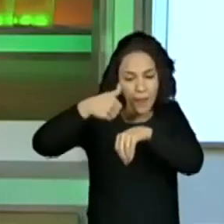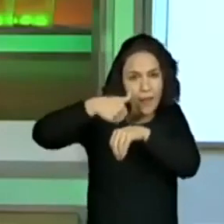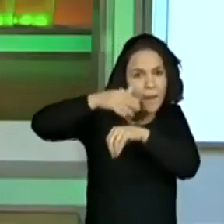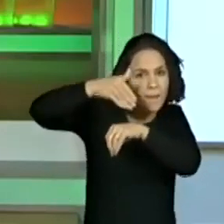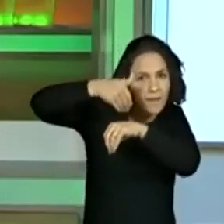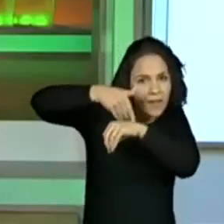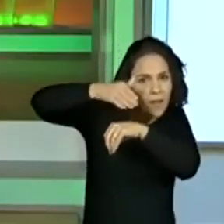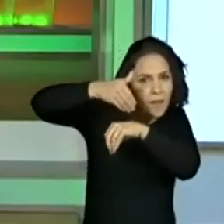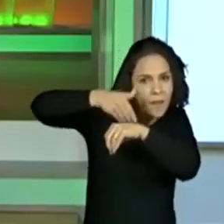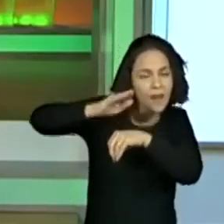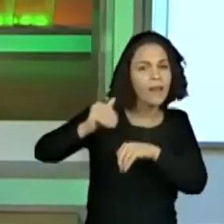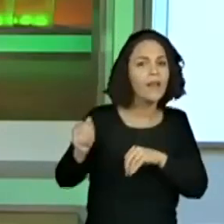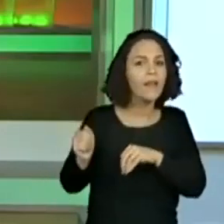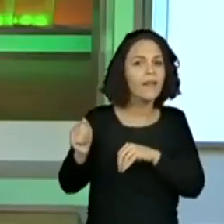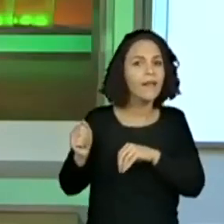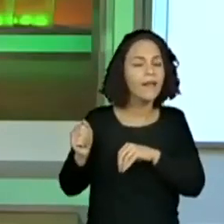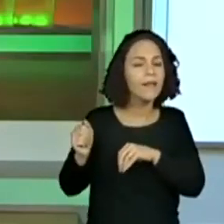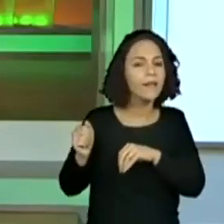Lambedor?